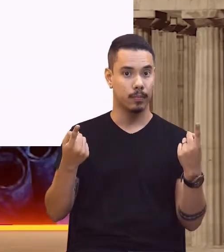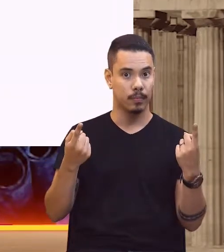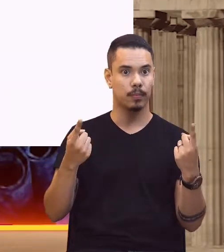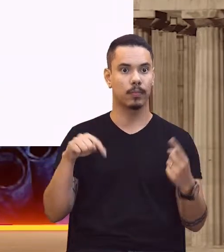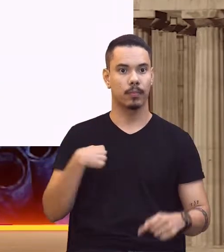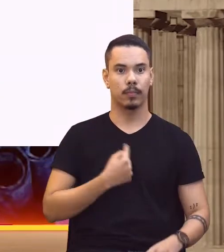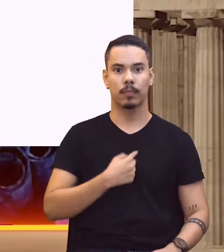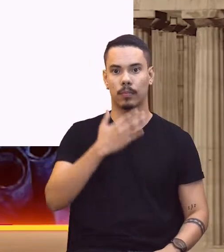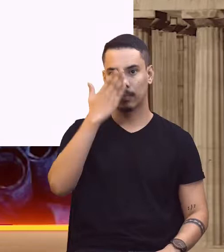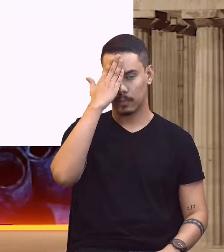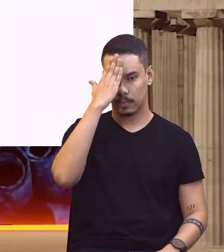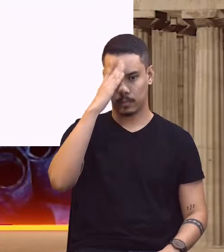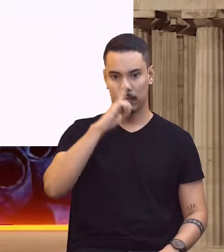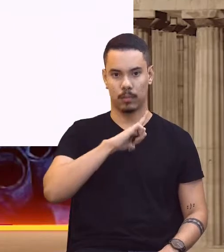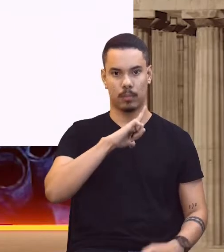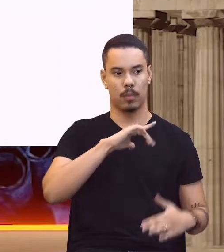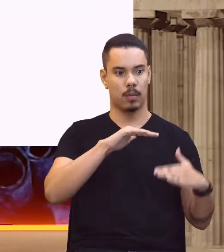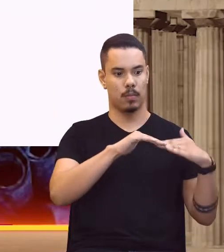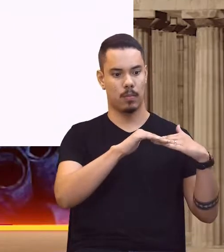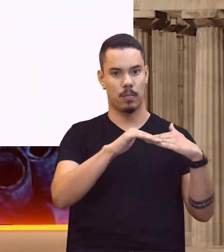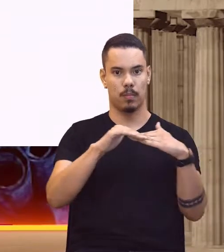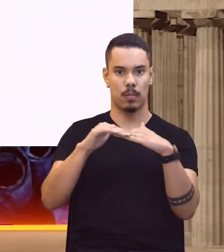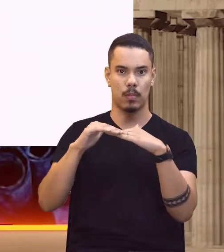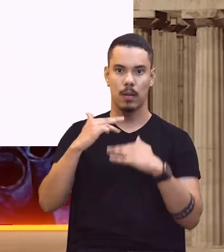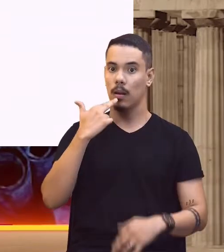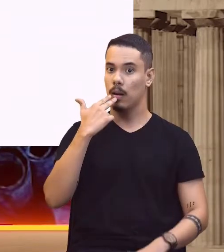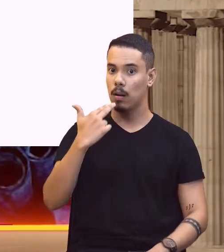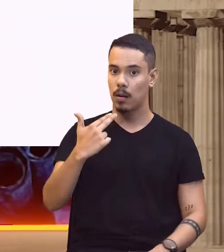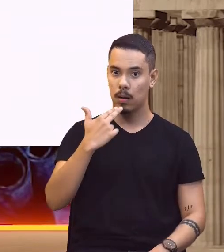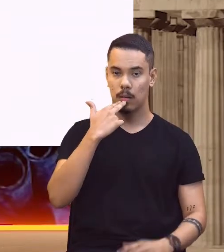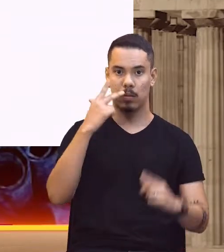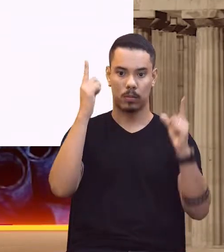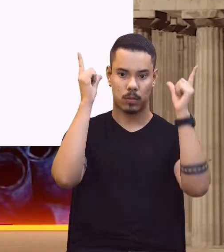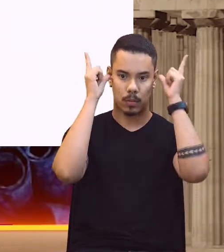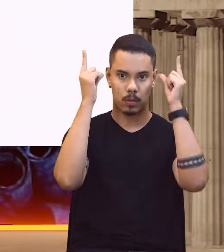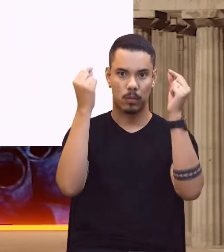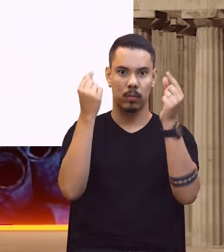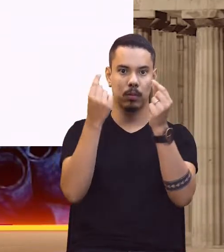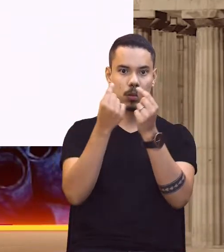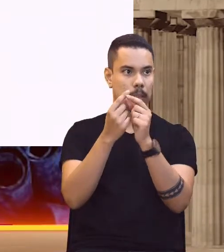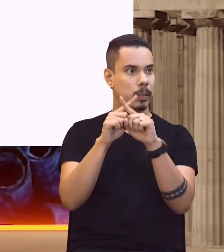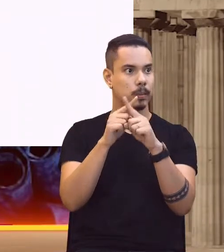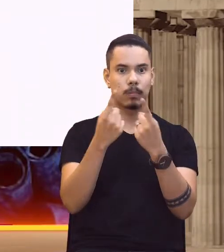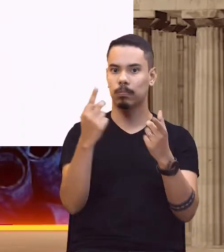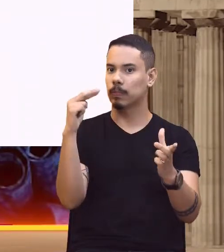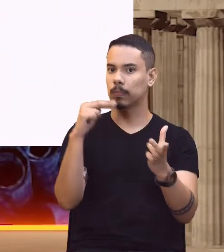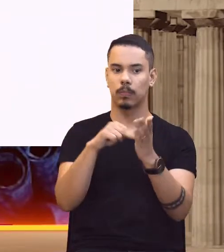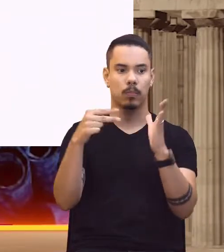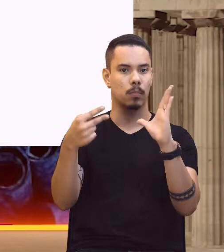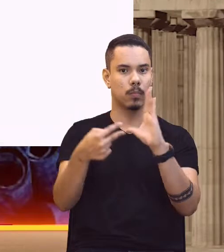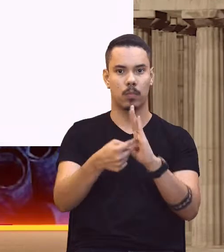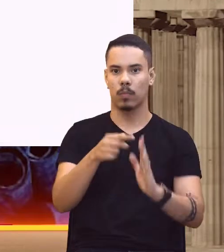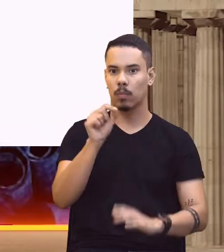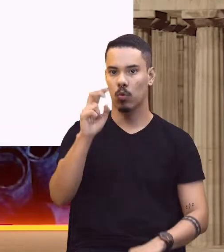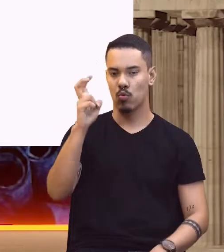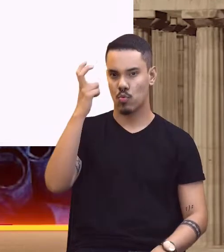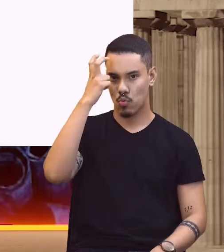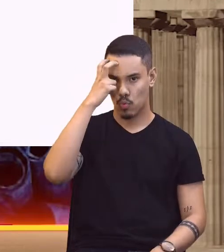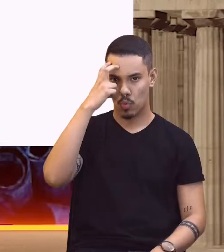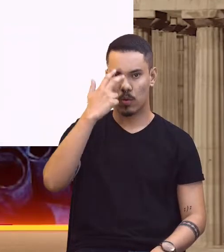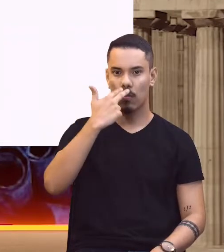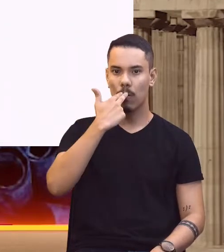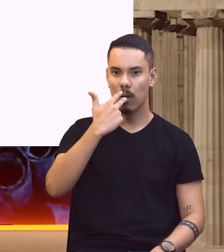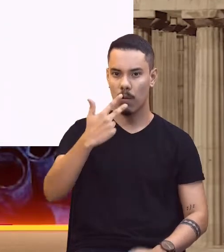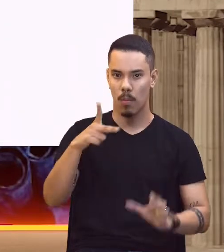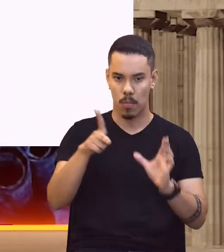mantém-se como padrão a língua grega, mas isso não quer dizer que a cultura e a língua